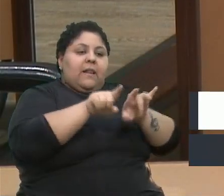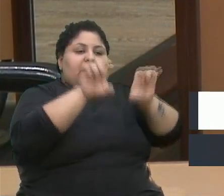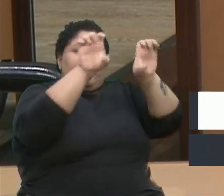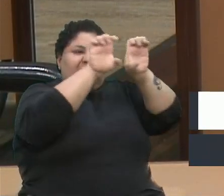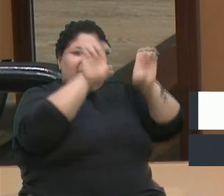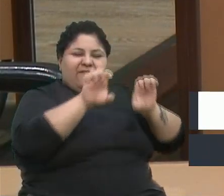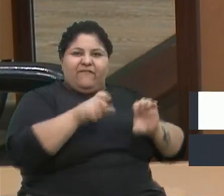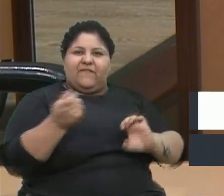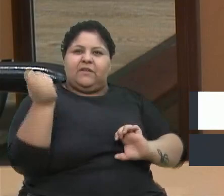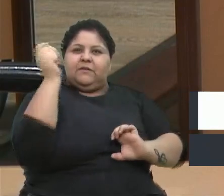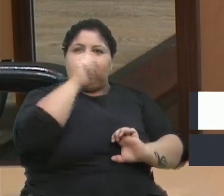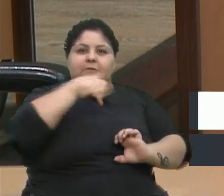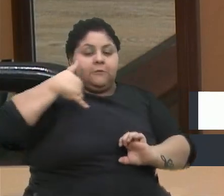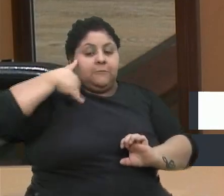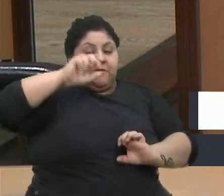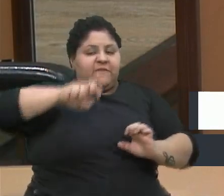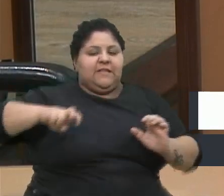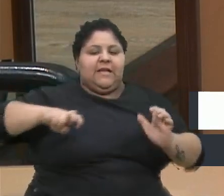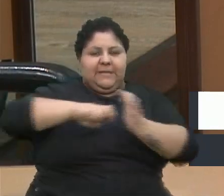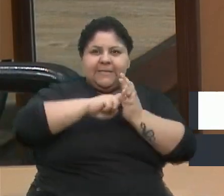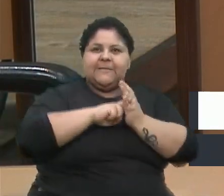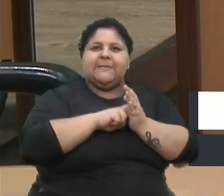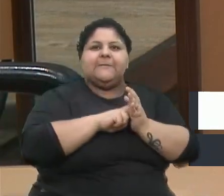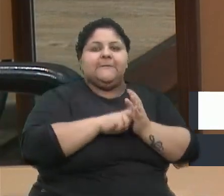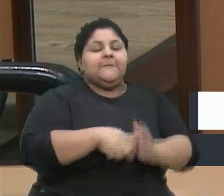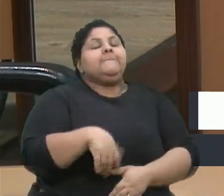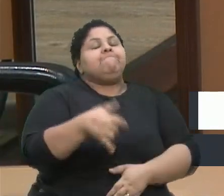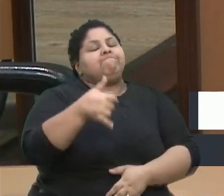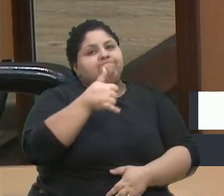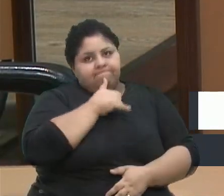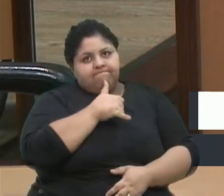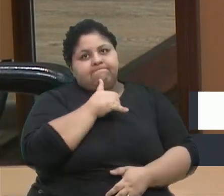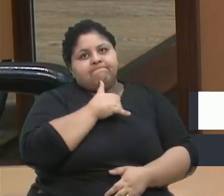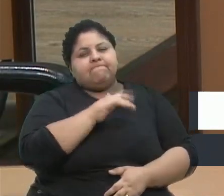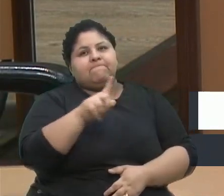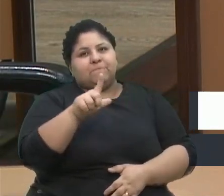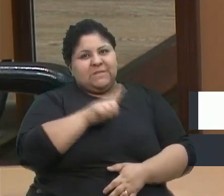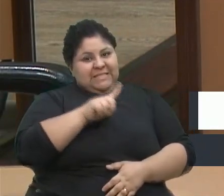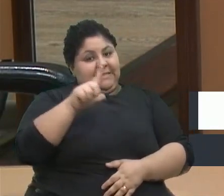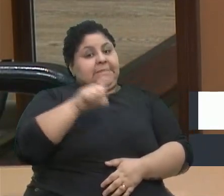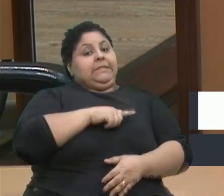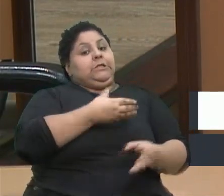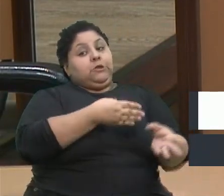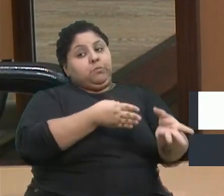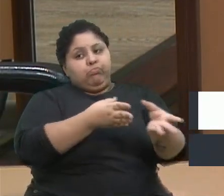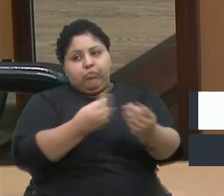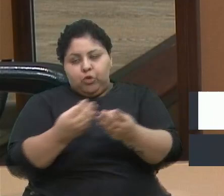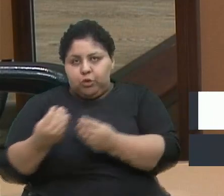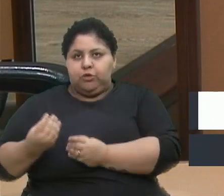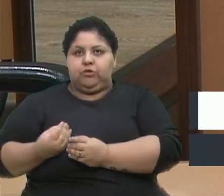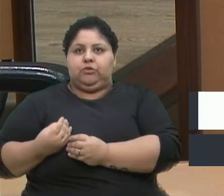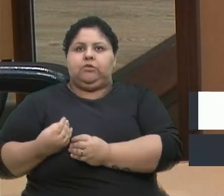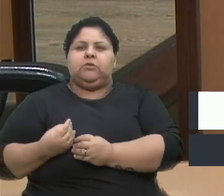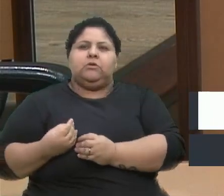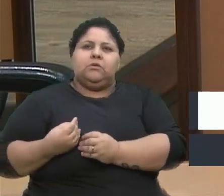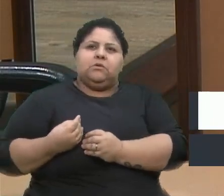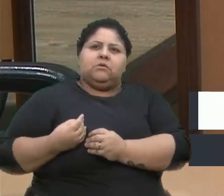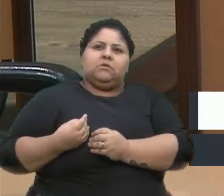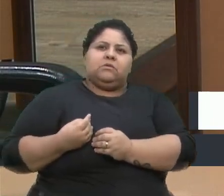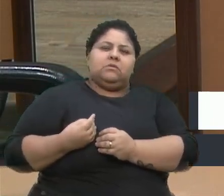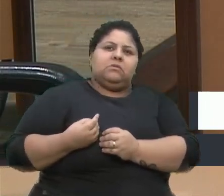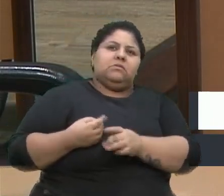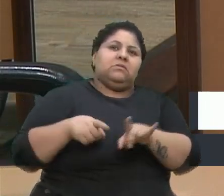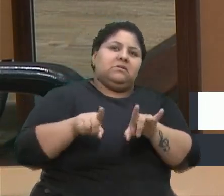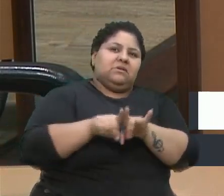necessária para evitar esses acidentes que, infelizmente, têm sido frequentes e, por vezes, né,